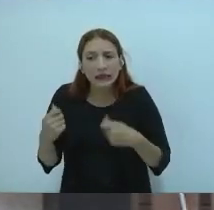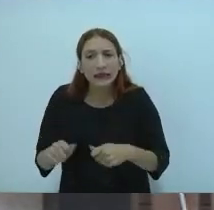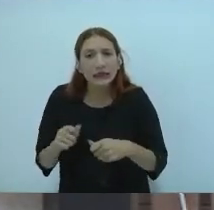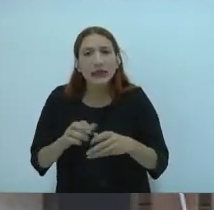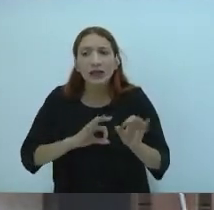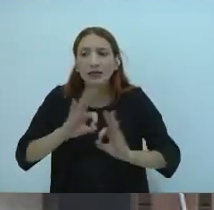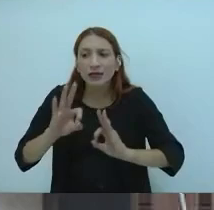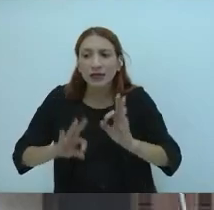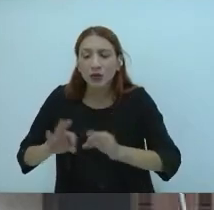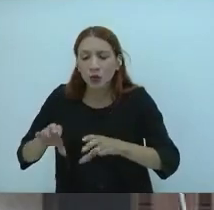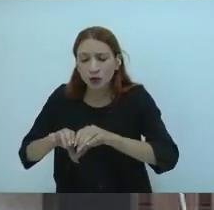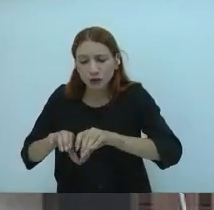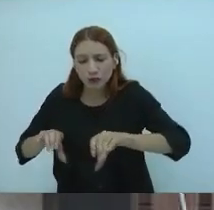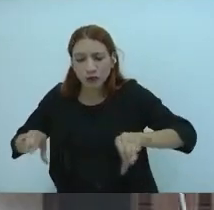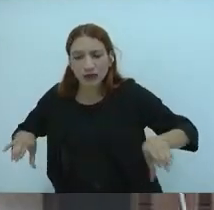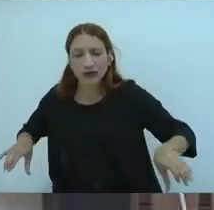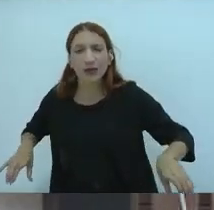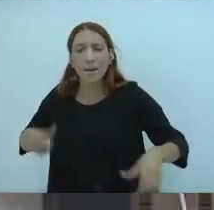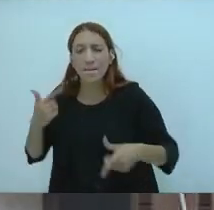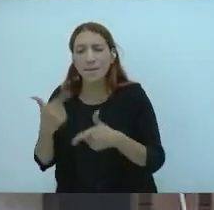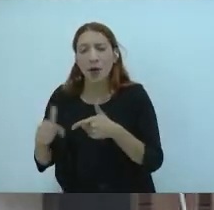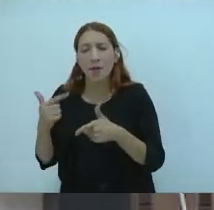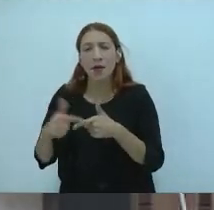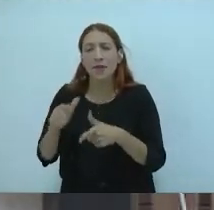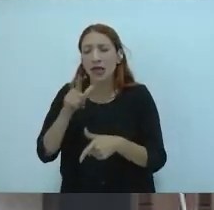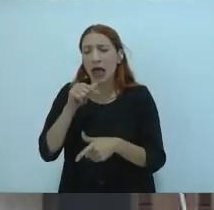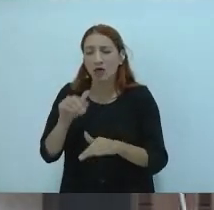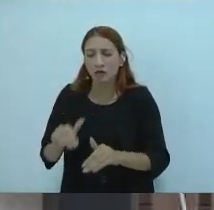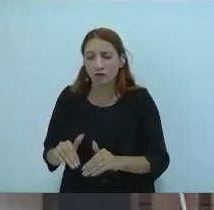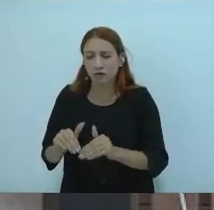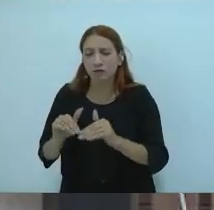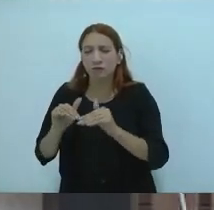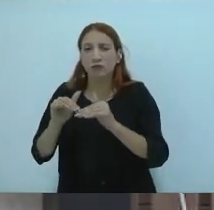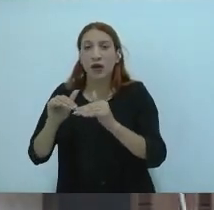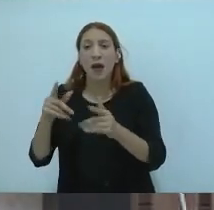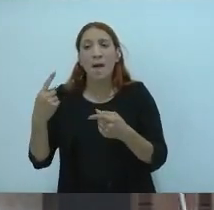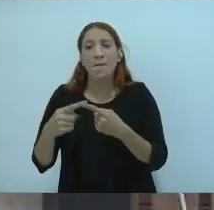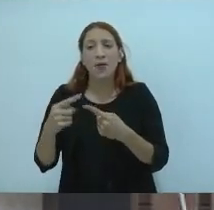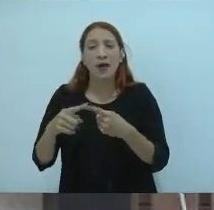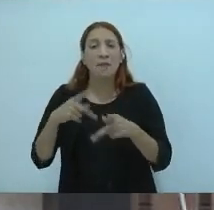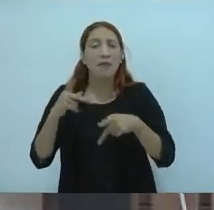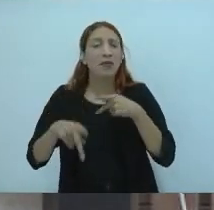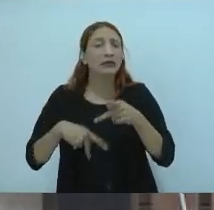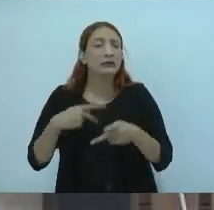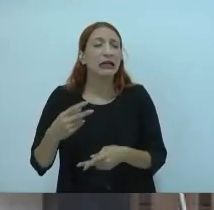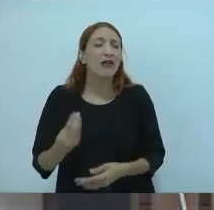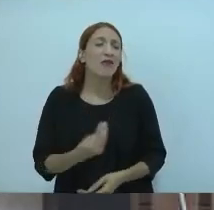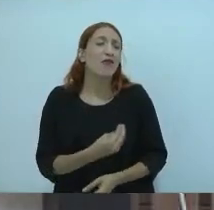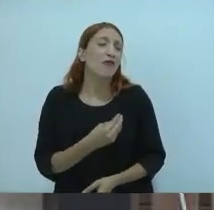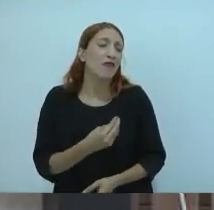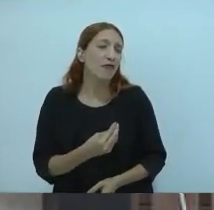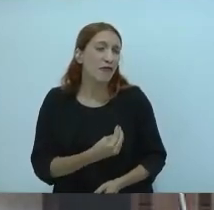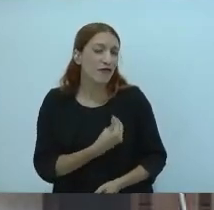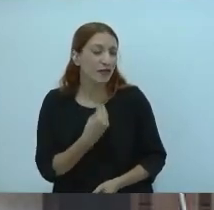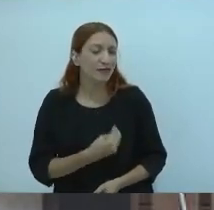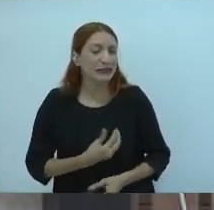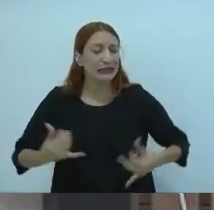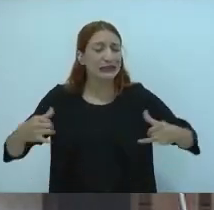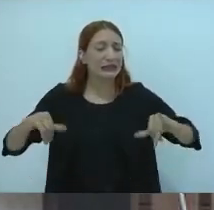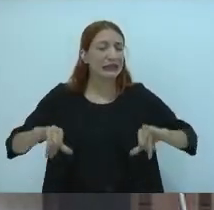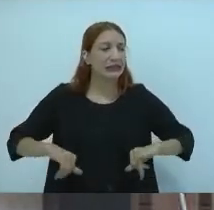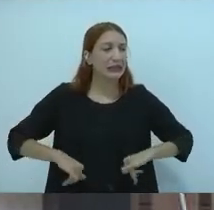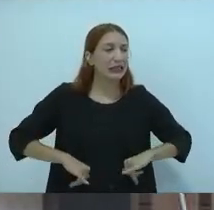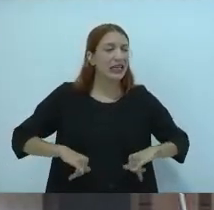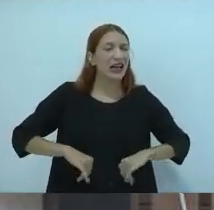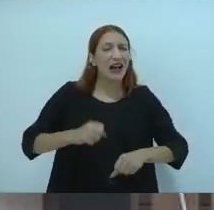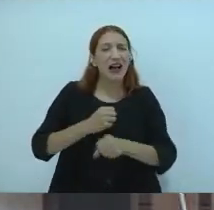aquela questão do esgotamento sanitário onde aquela população vive a anos ali sofrendo e